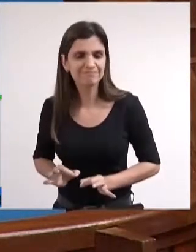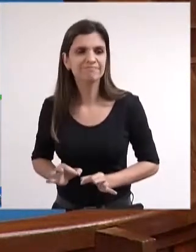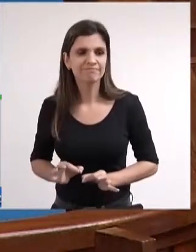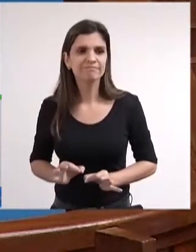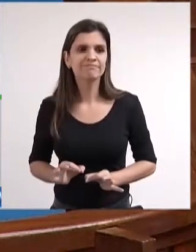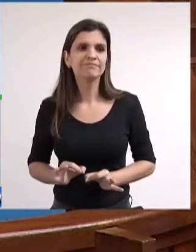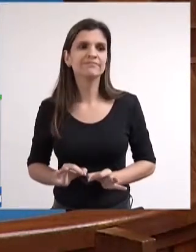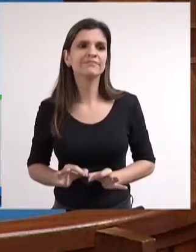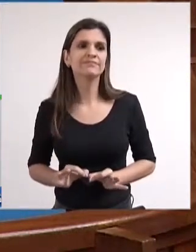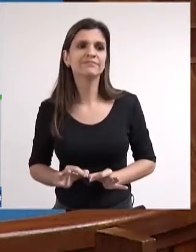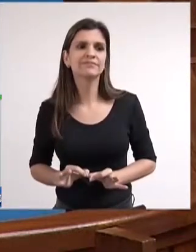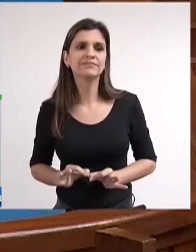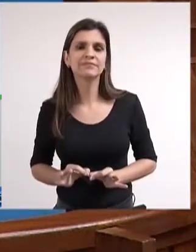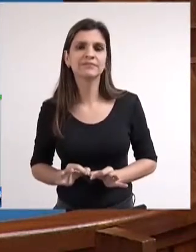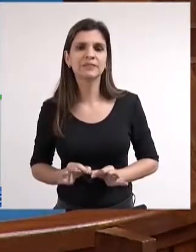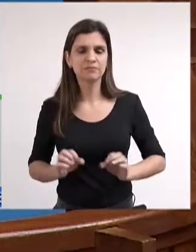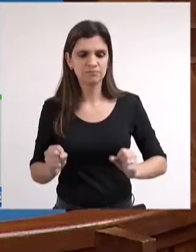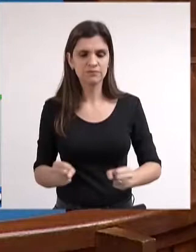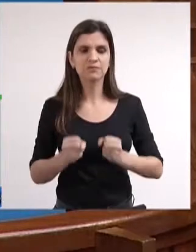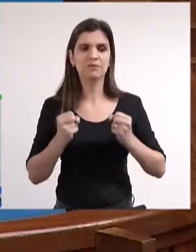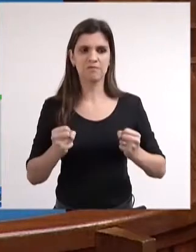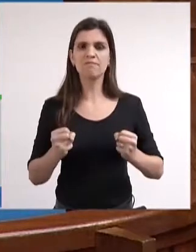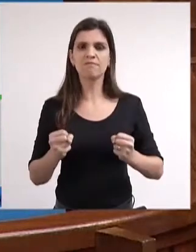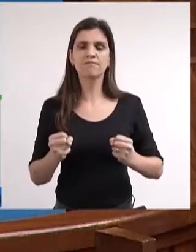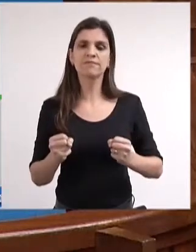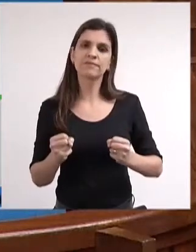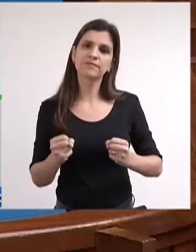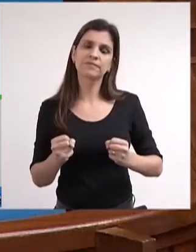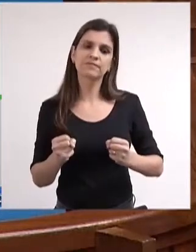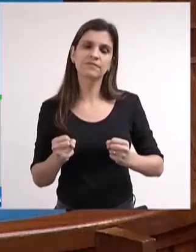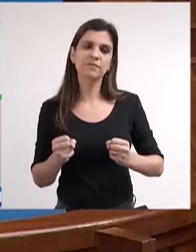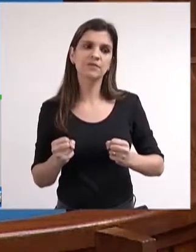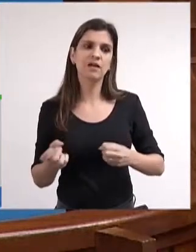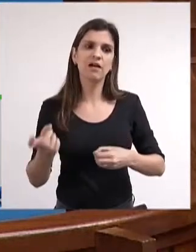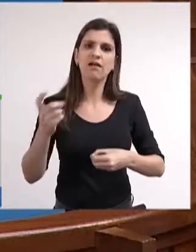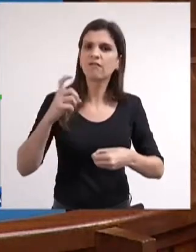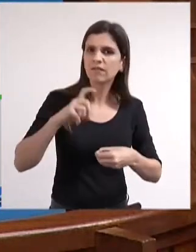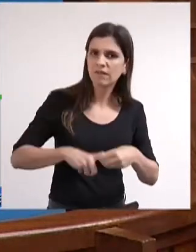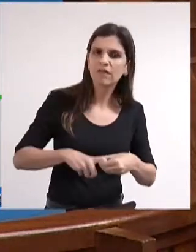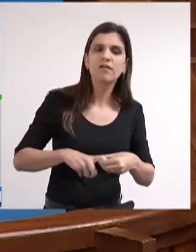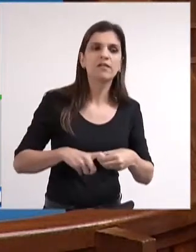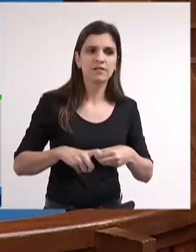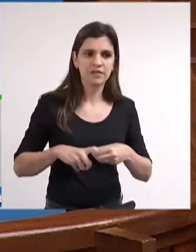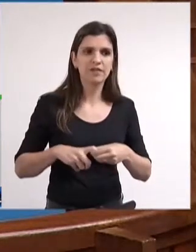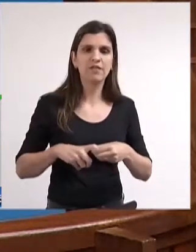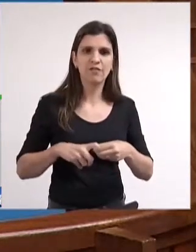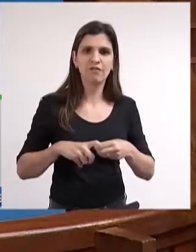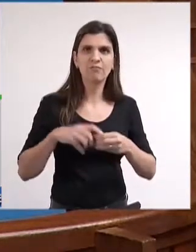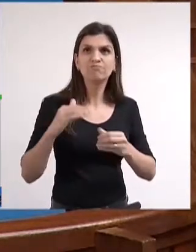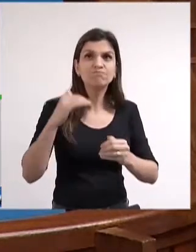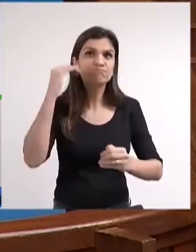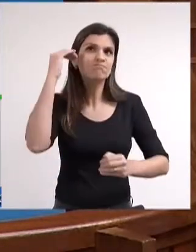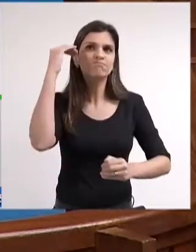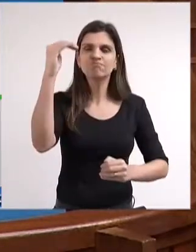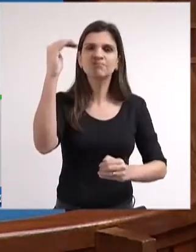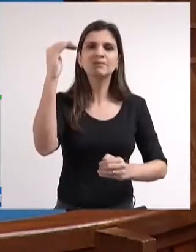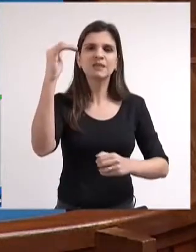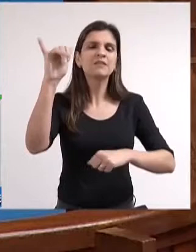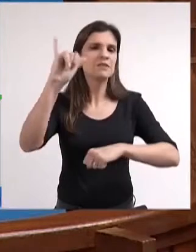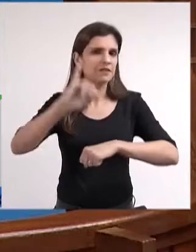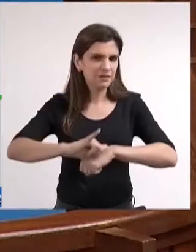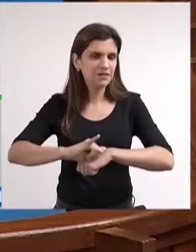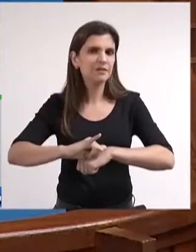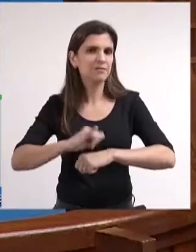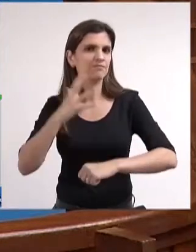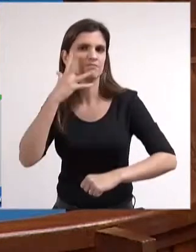começa a se empoderar para que ela realmente volte a estar no patamar que sempre teve, como uma capital bonita,